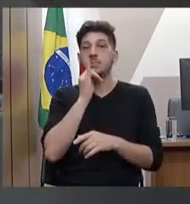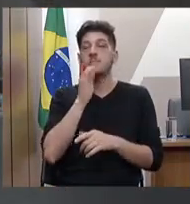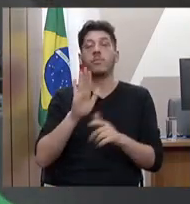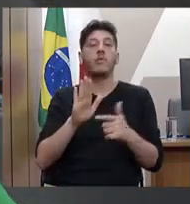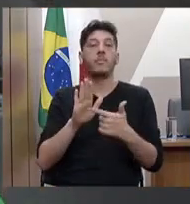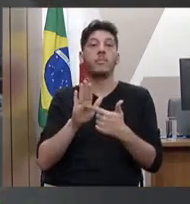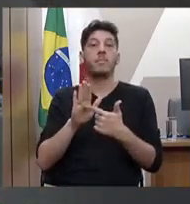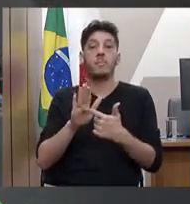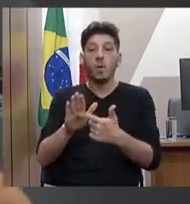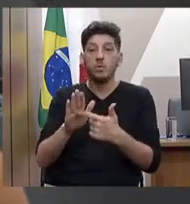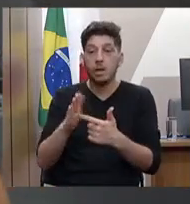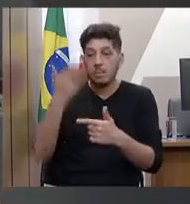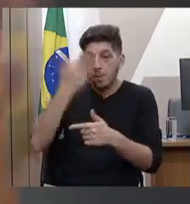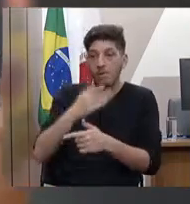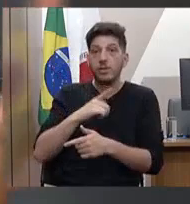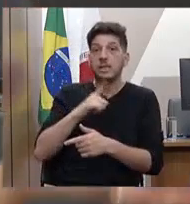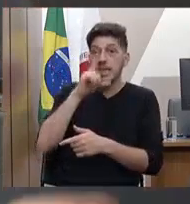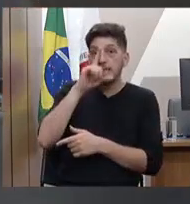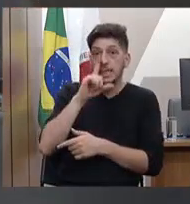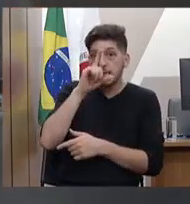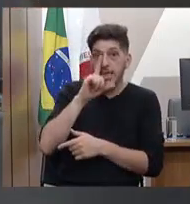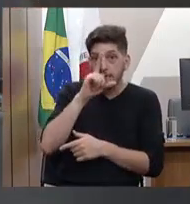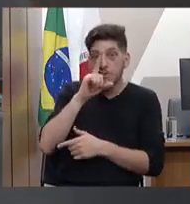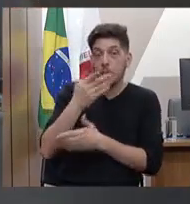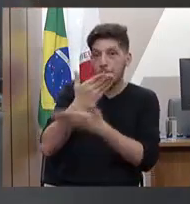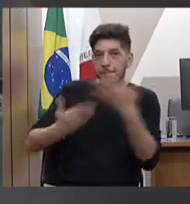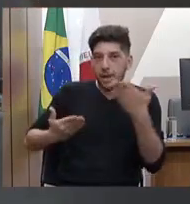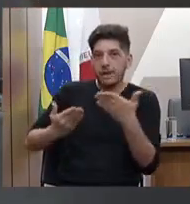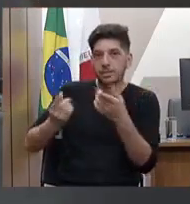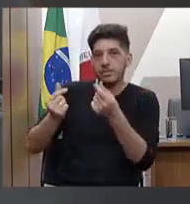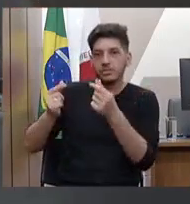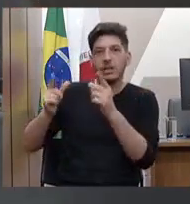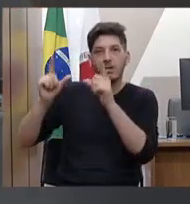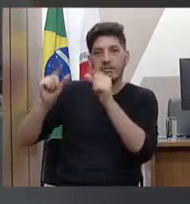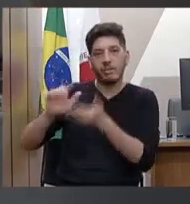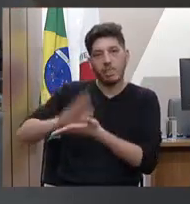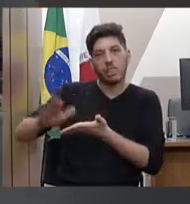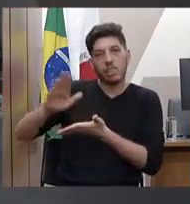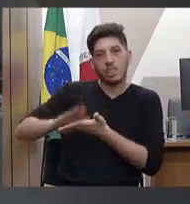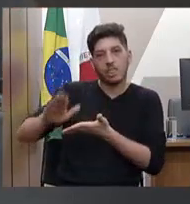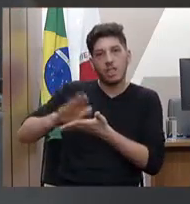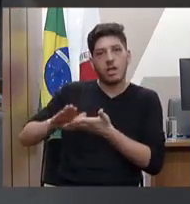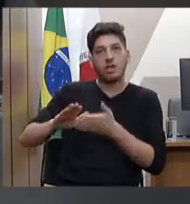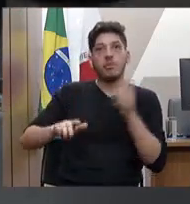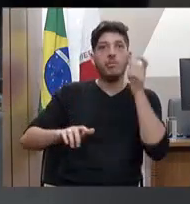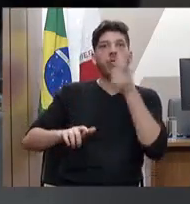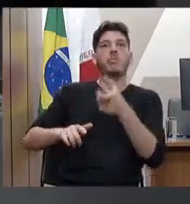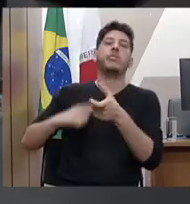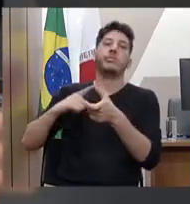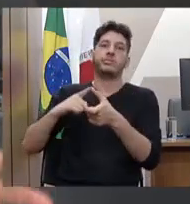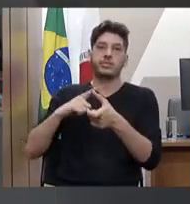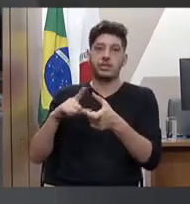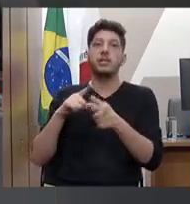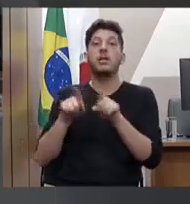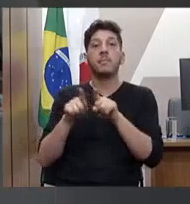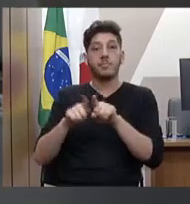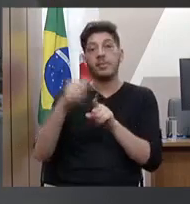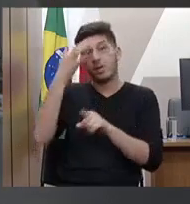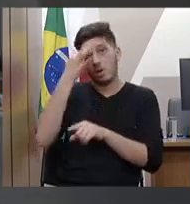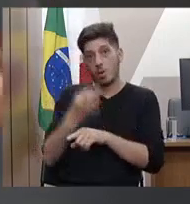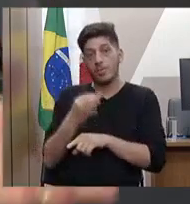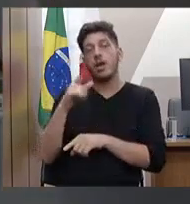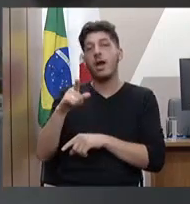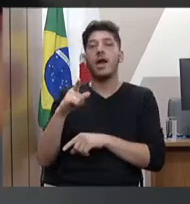riscos perdas eco nômicos eu acho que vai haver mais interesse por parte do setor mas eles precisam entender que essa mera formalização